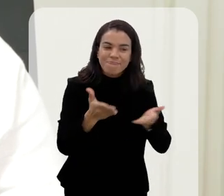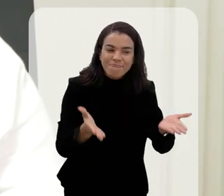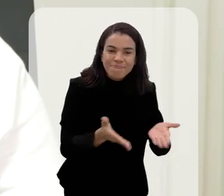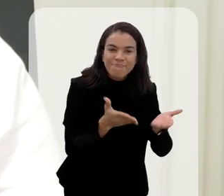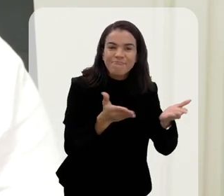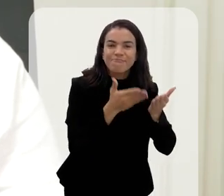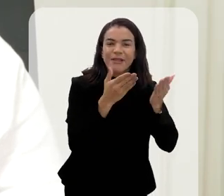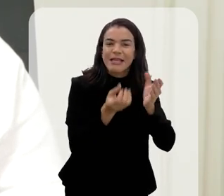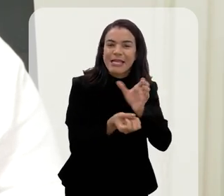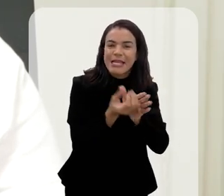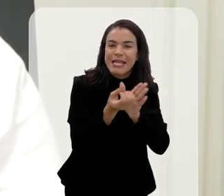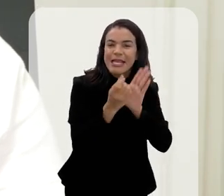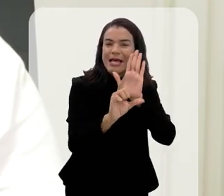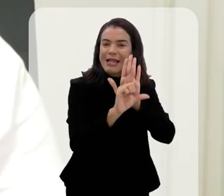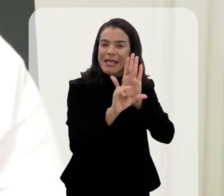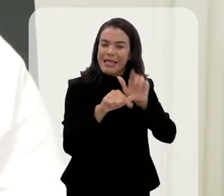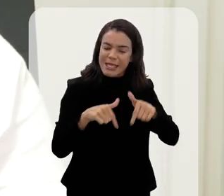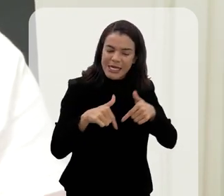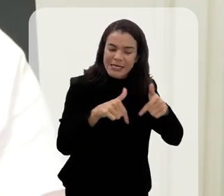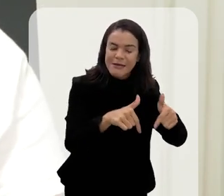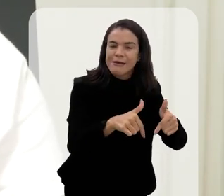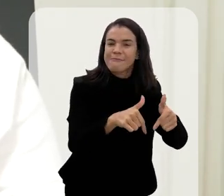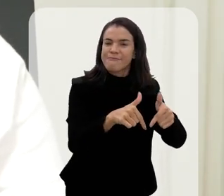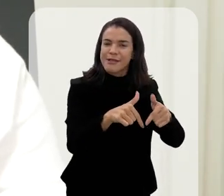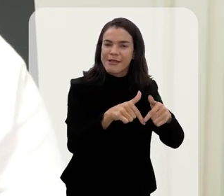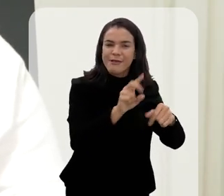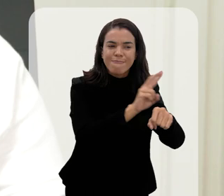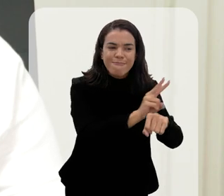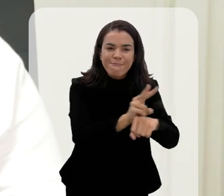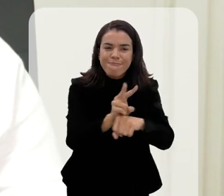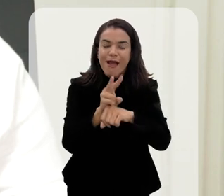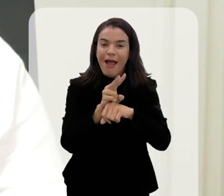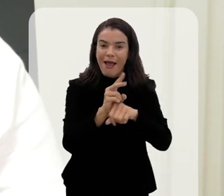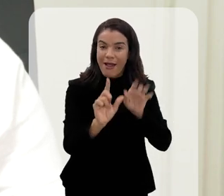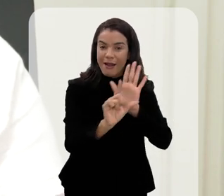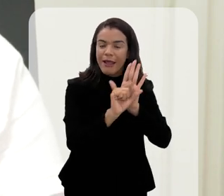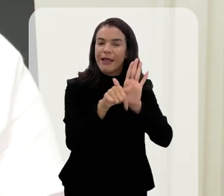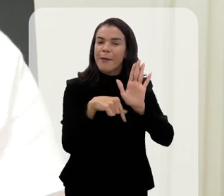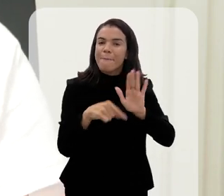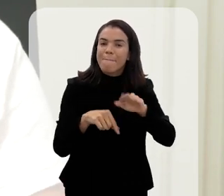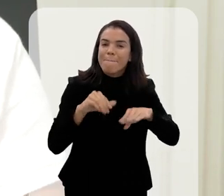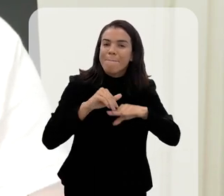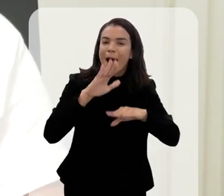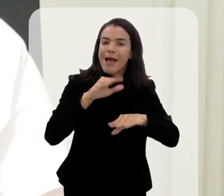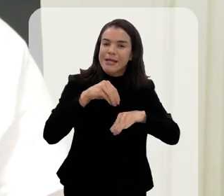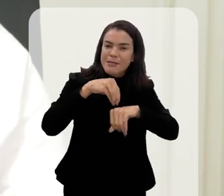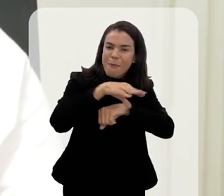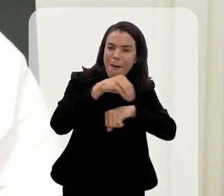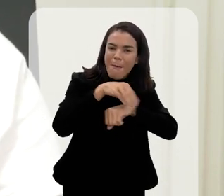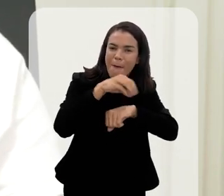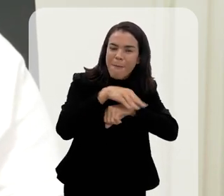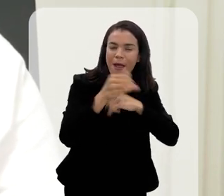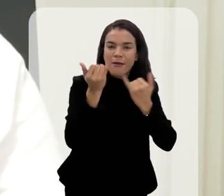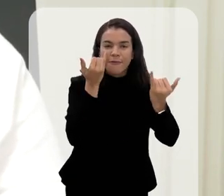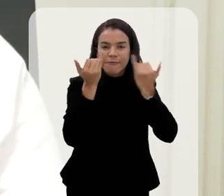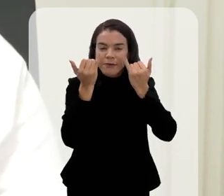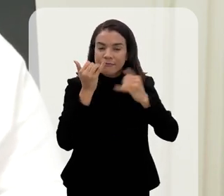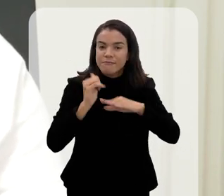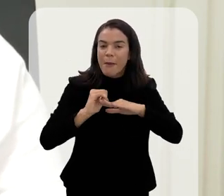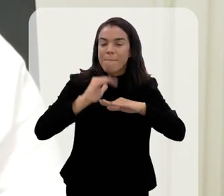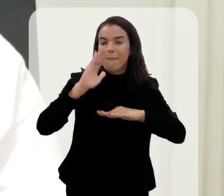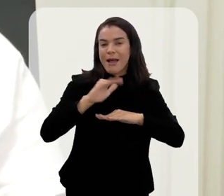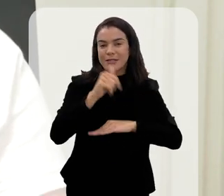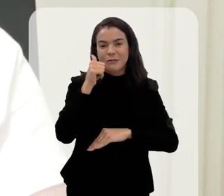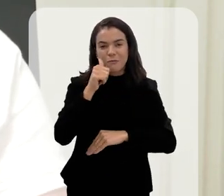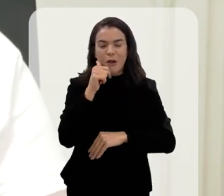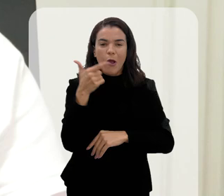que desenvolvem a legislação, que aplicam toda a legislação, a gente entende que quanto mais informação essas mulheres